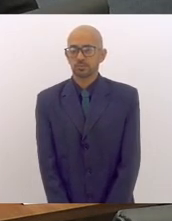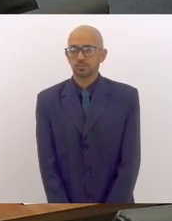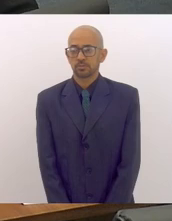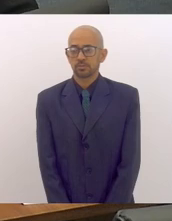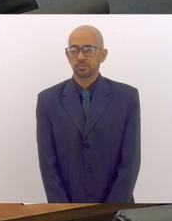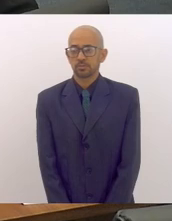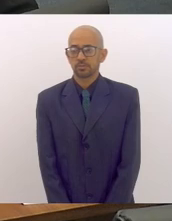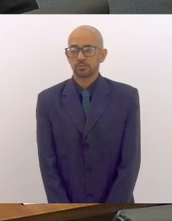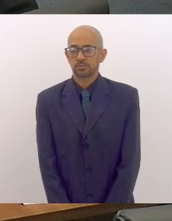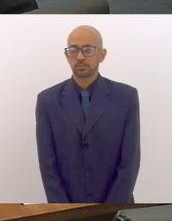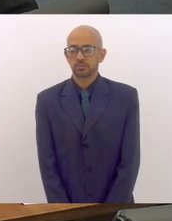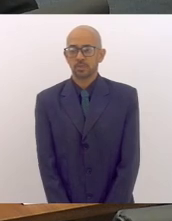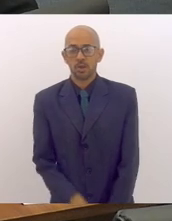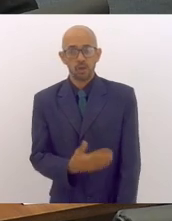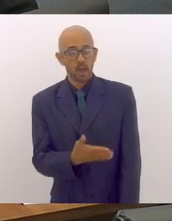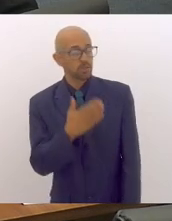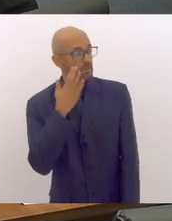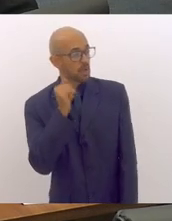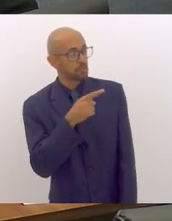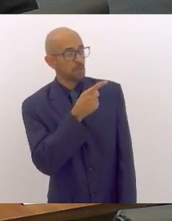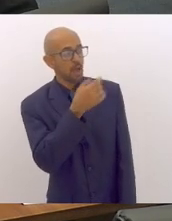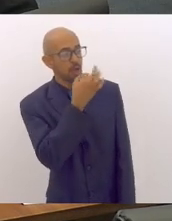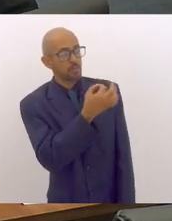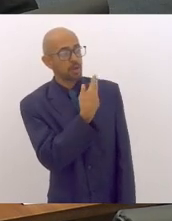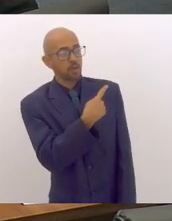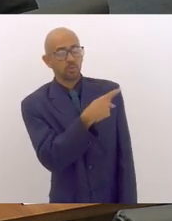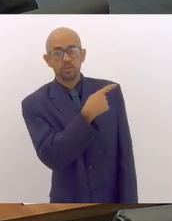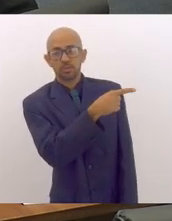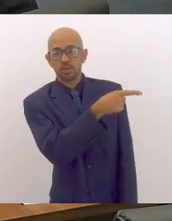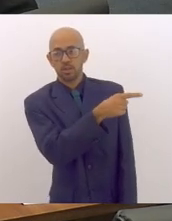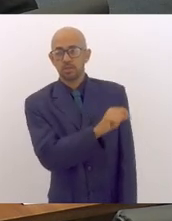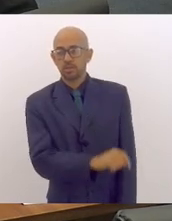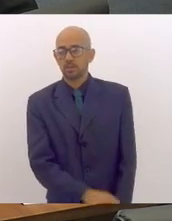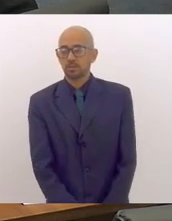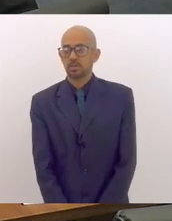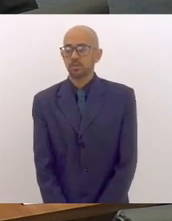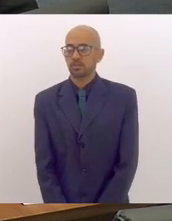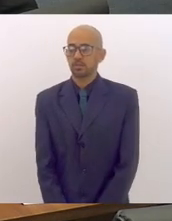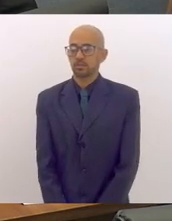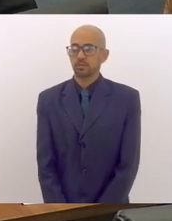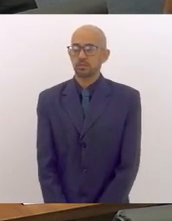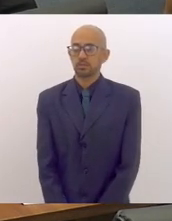Quero ver o que ele vai falar, né? O artista lá.